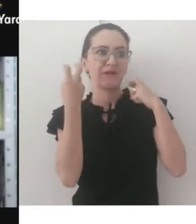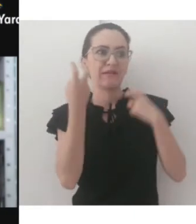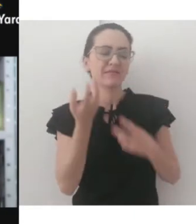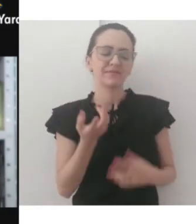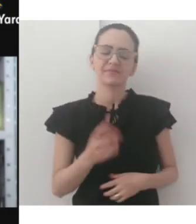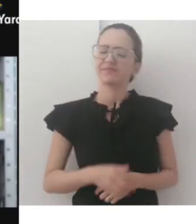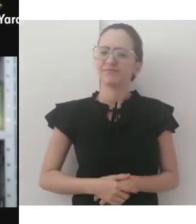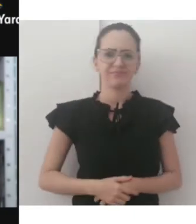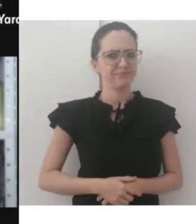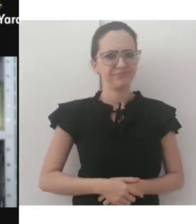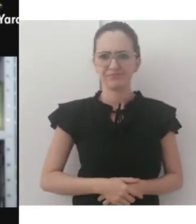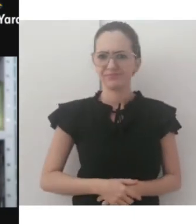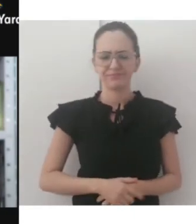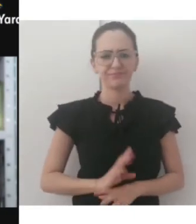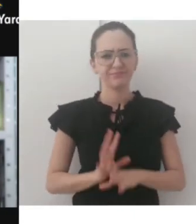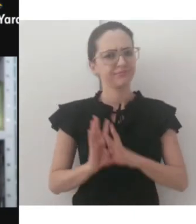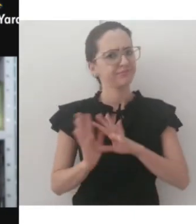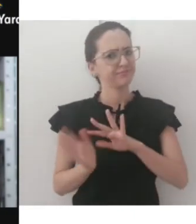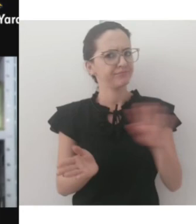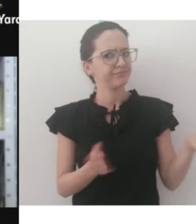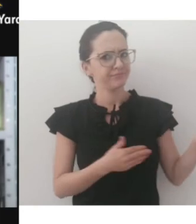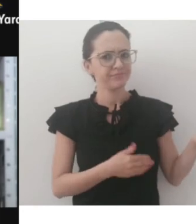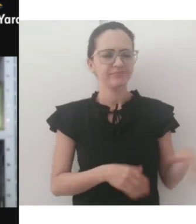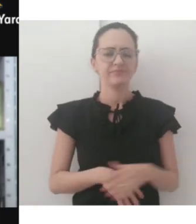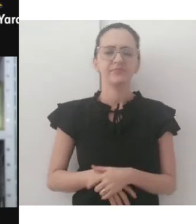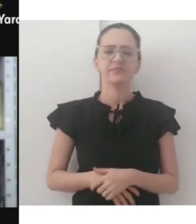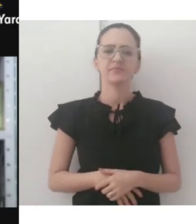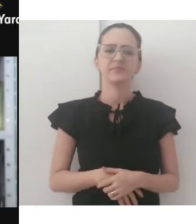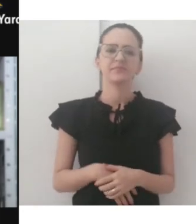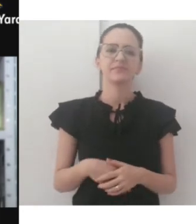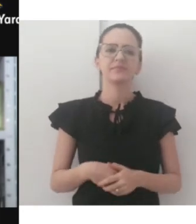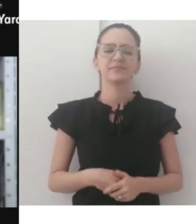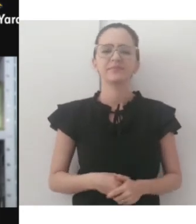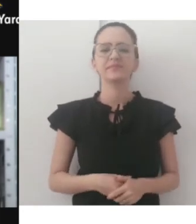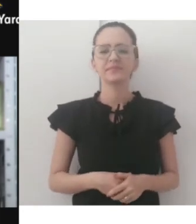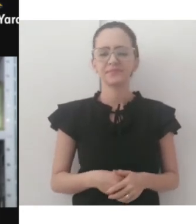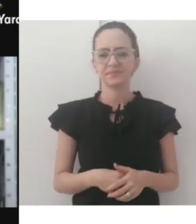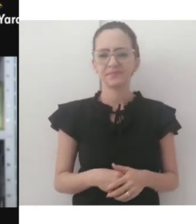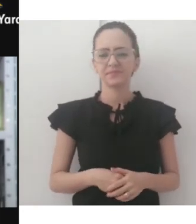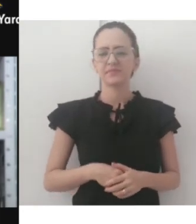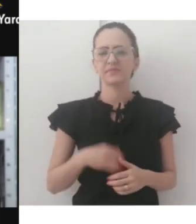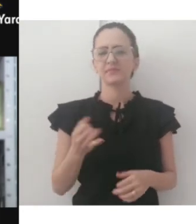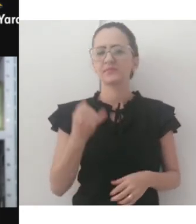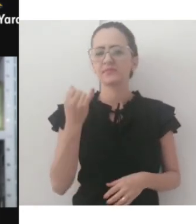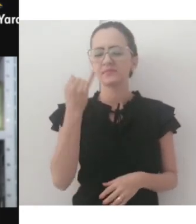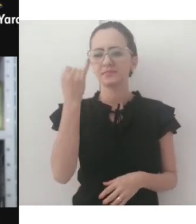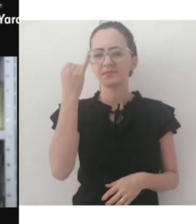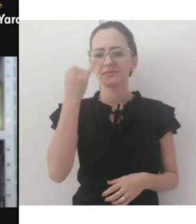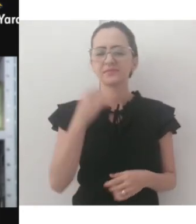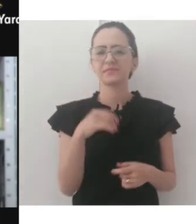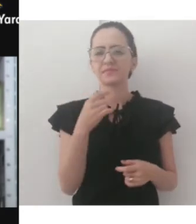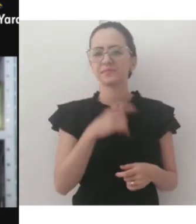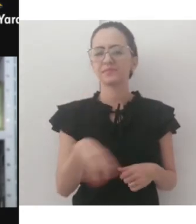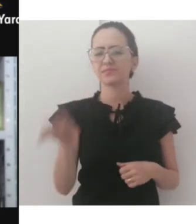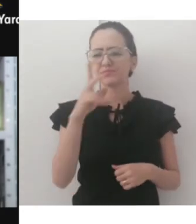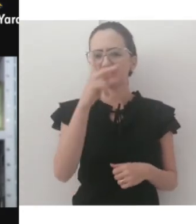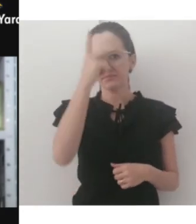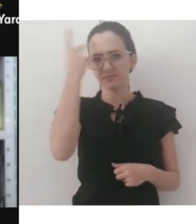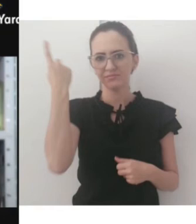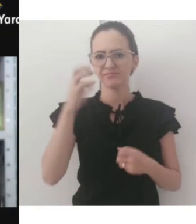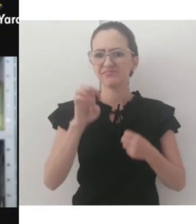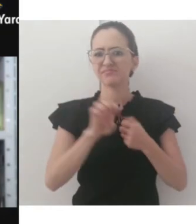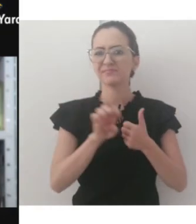passar vergonha, isso precisa acabar. Gente, eu sempre digo aquilo que sempre onde eu vou,